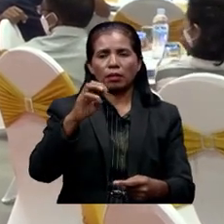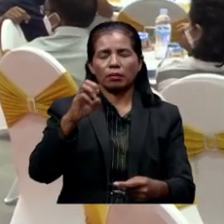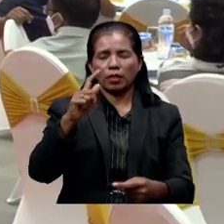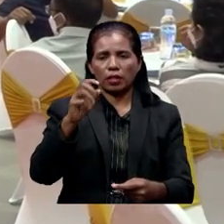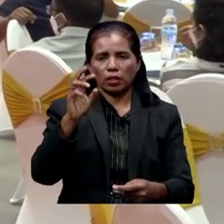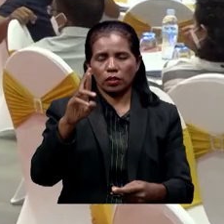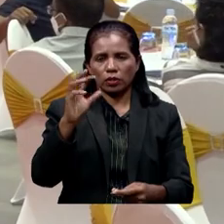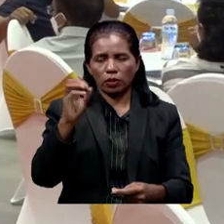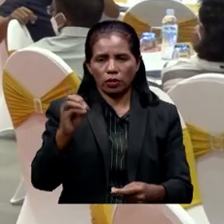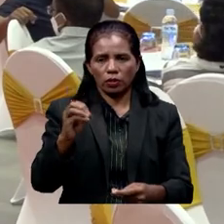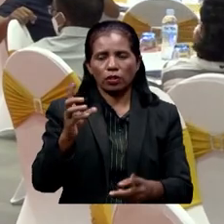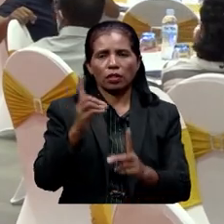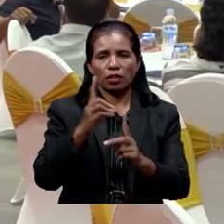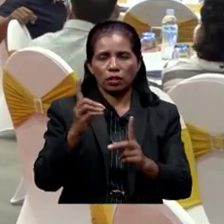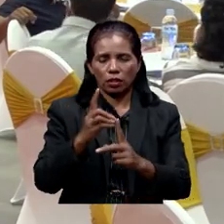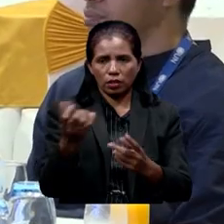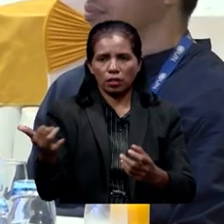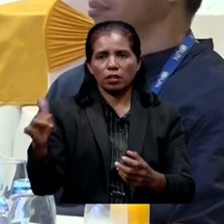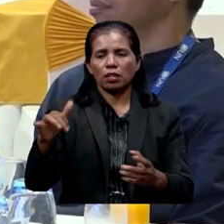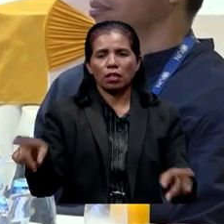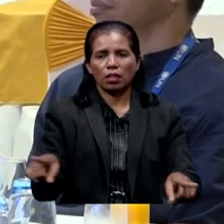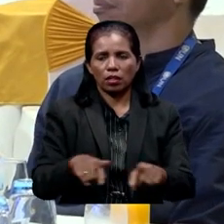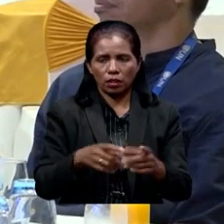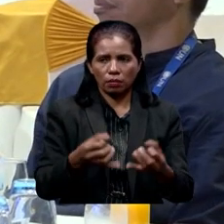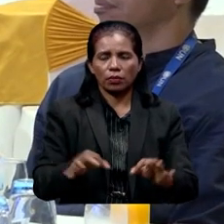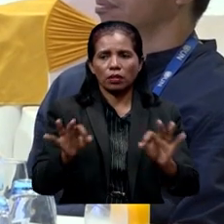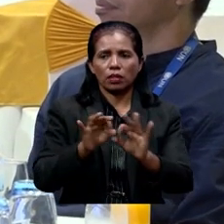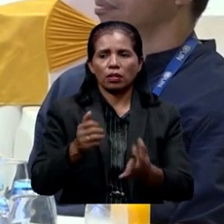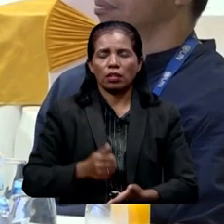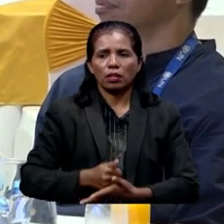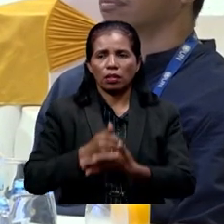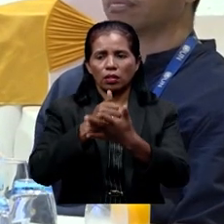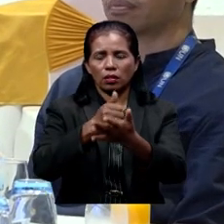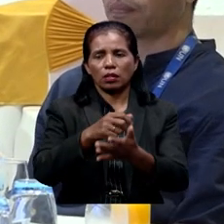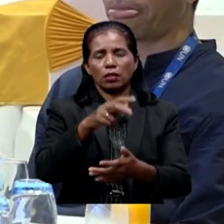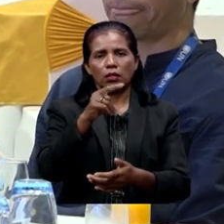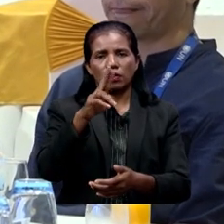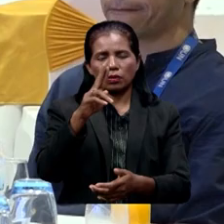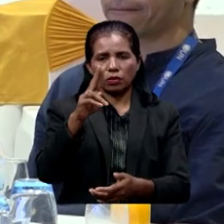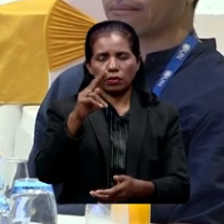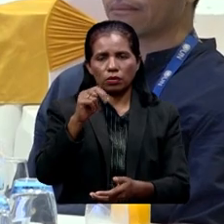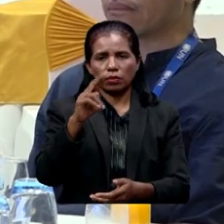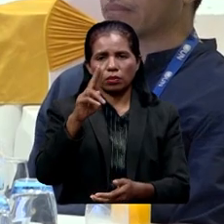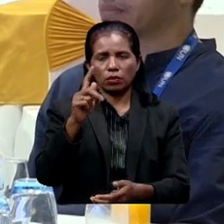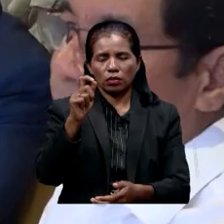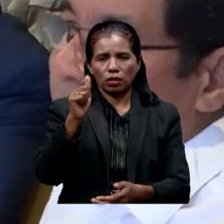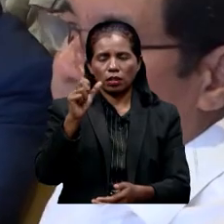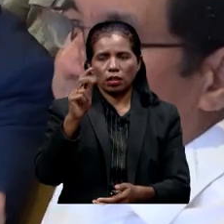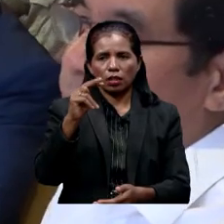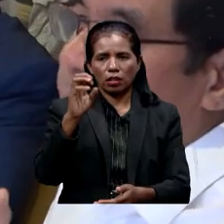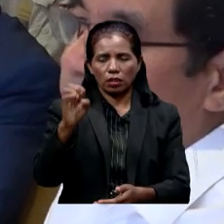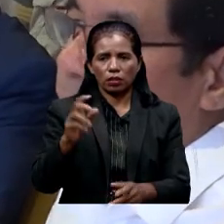também siram são principal ba servidor Nutanix Nutanix empresa americana